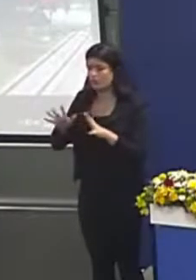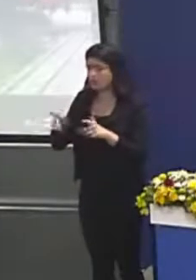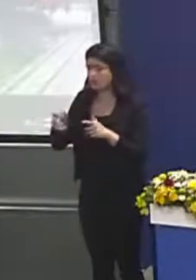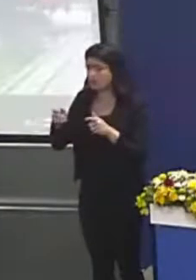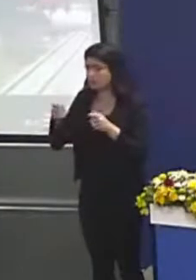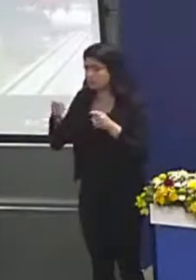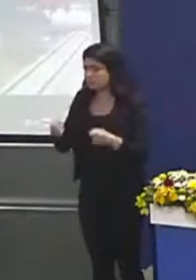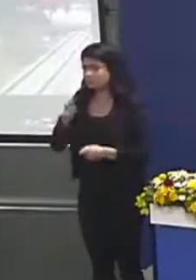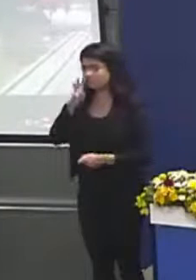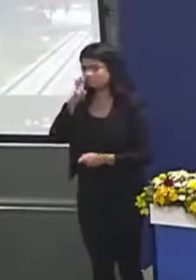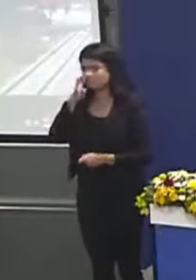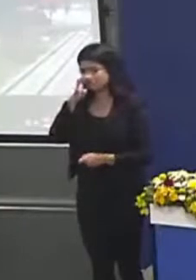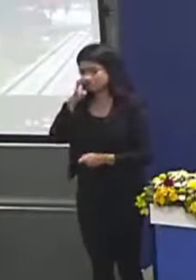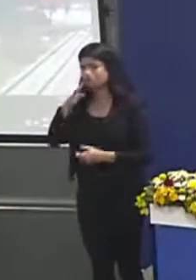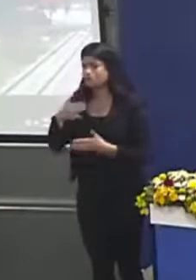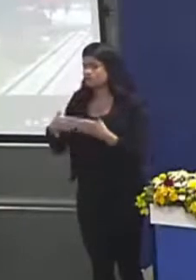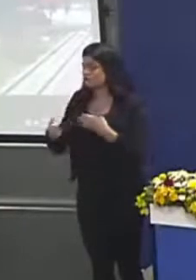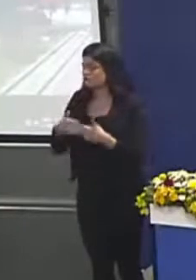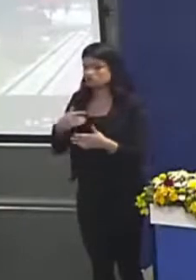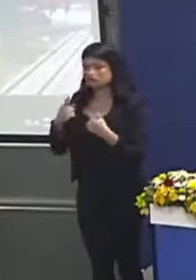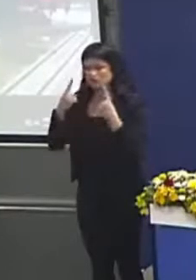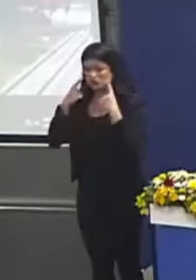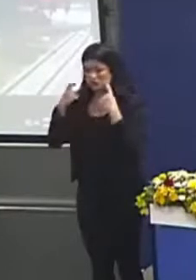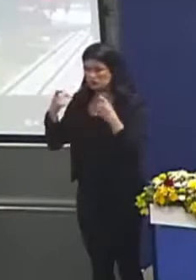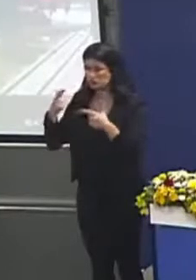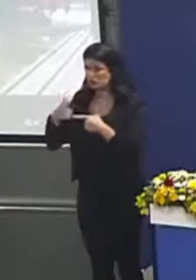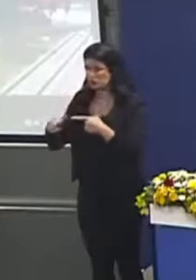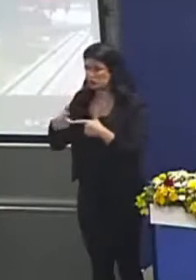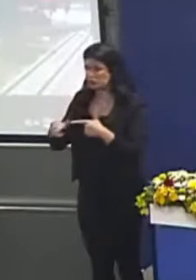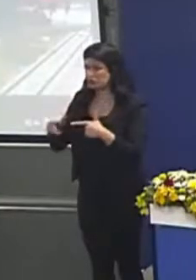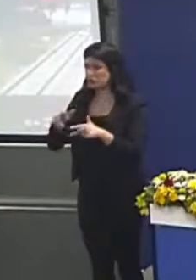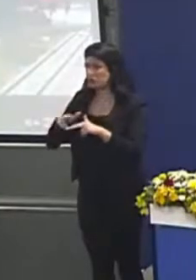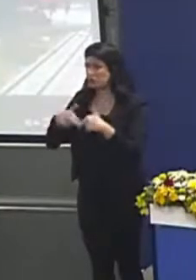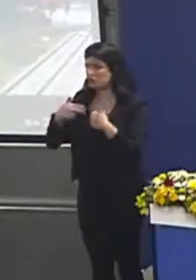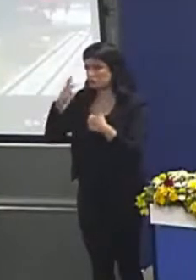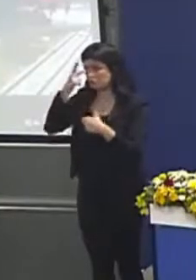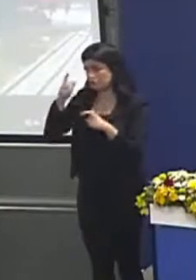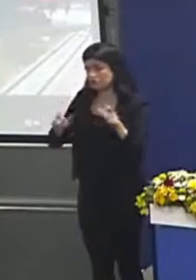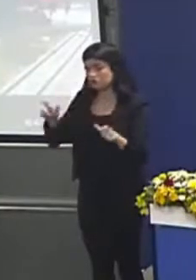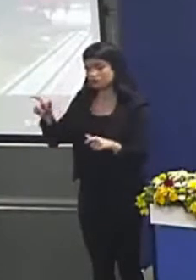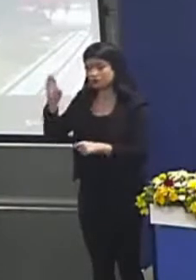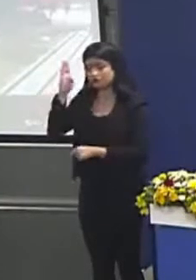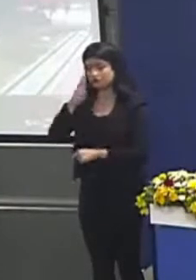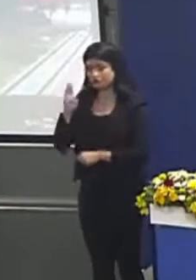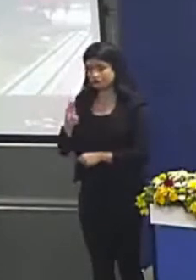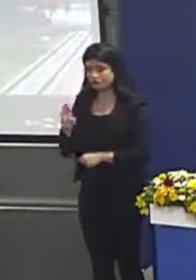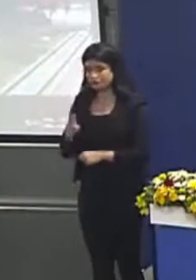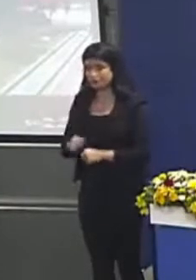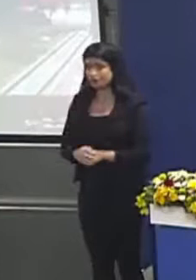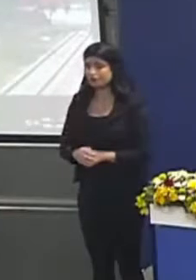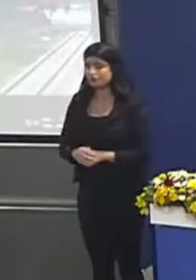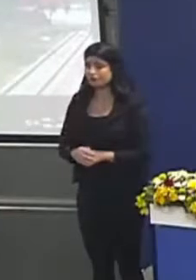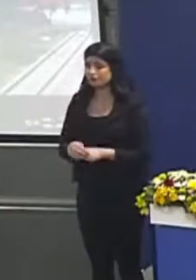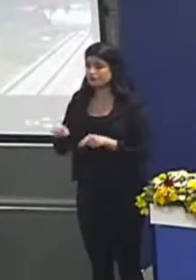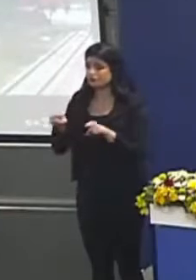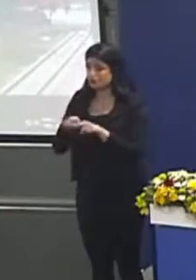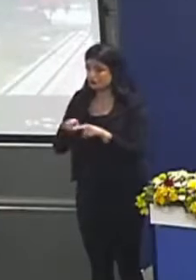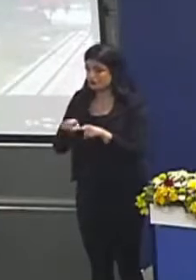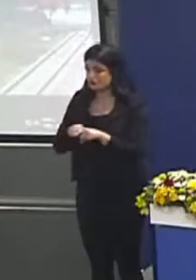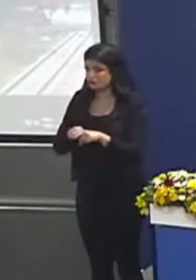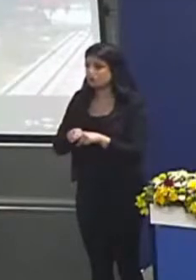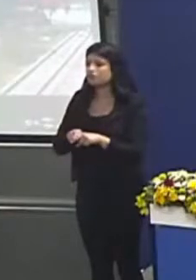resistente diante das mais variadas violências praticadas contra a população brasileira. Assim,